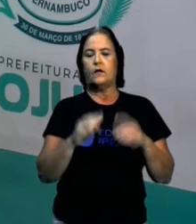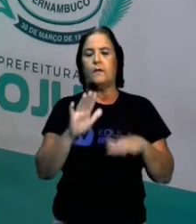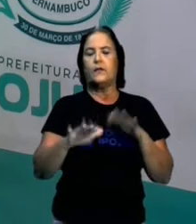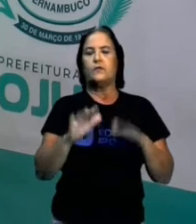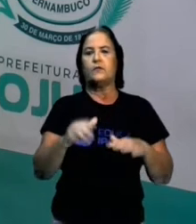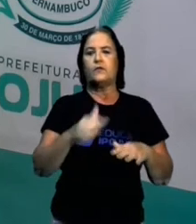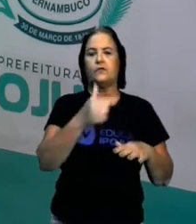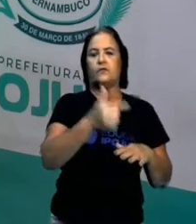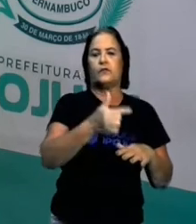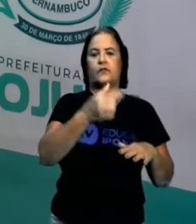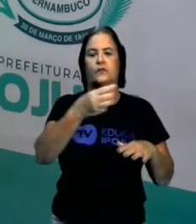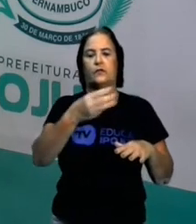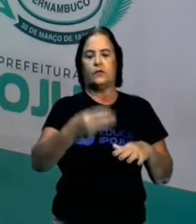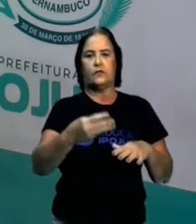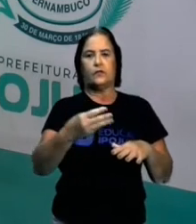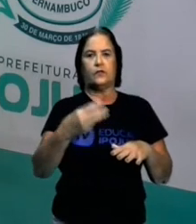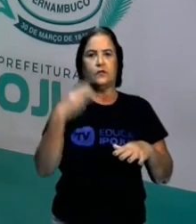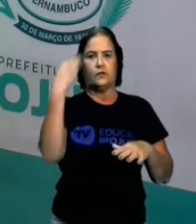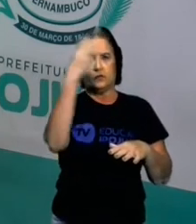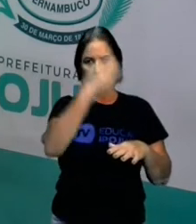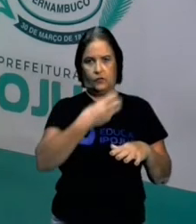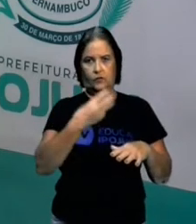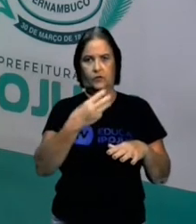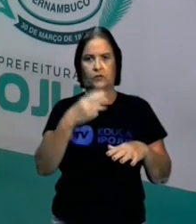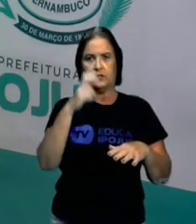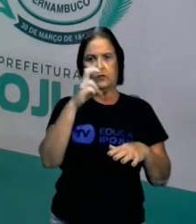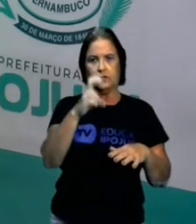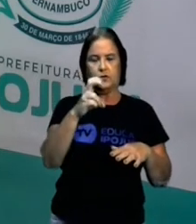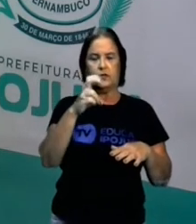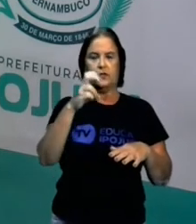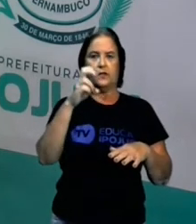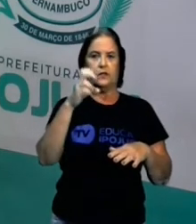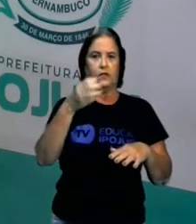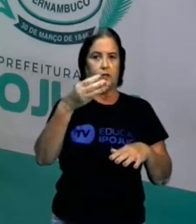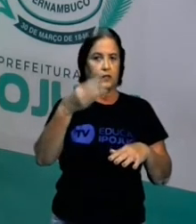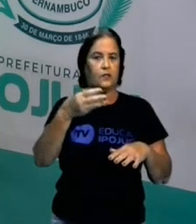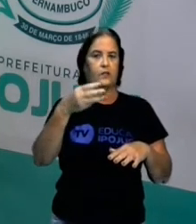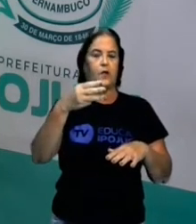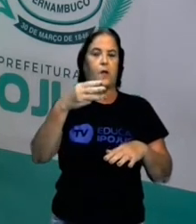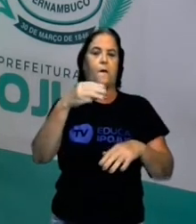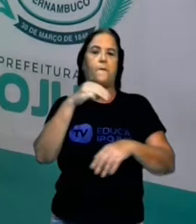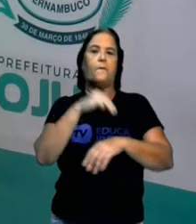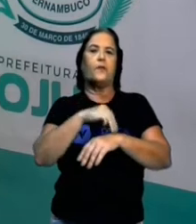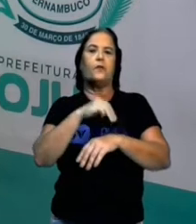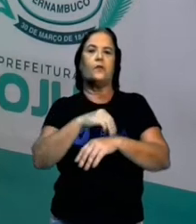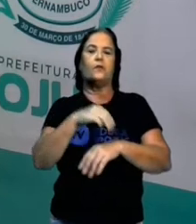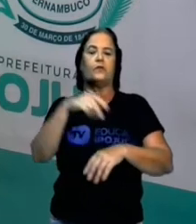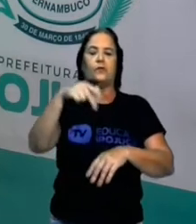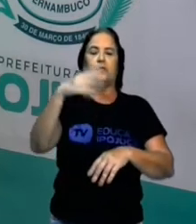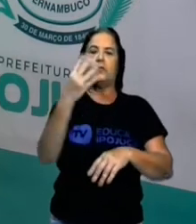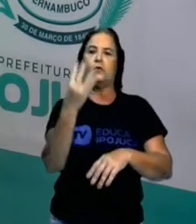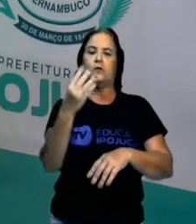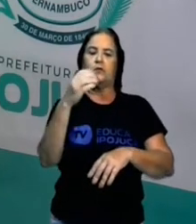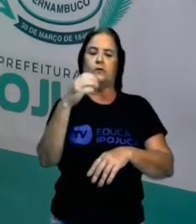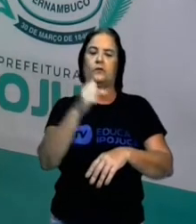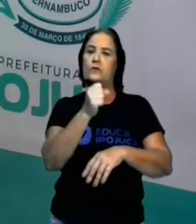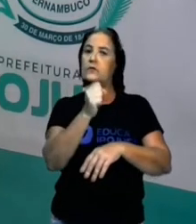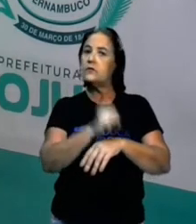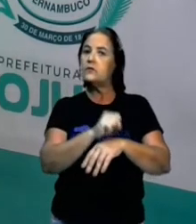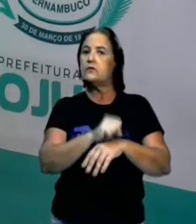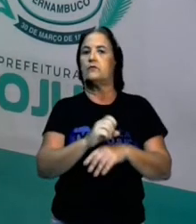horas, 56 minutos e 4 segundos. Certo? Esse movimento de rotação, ele